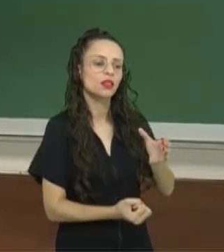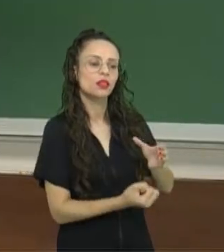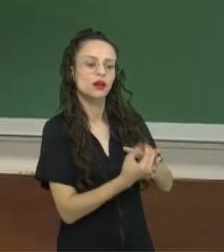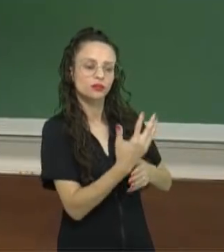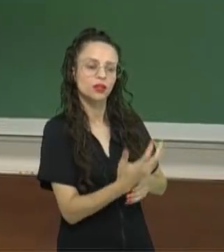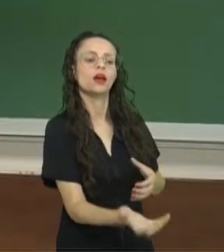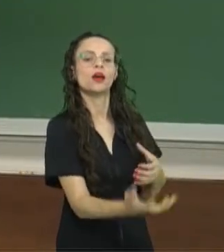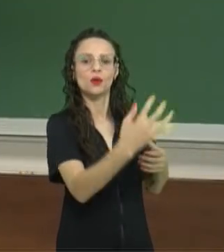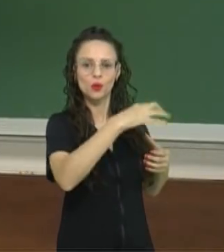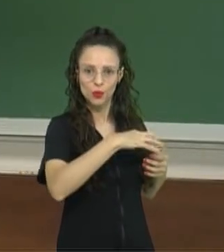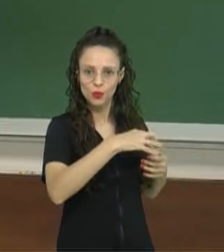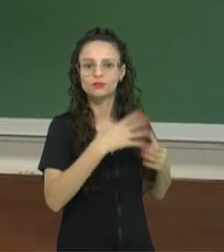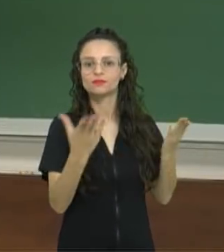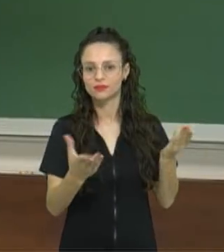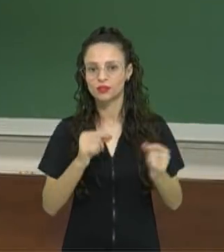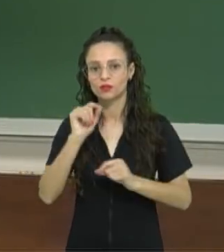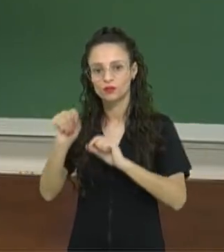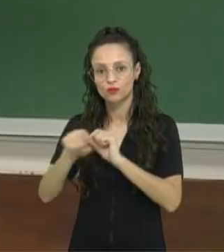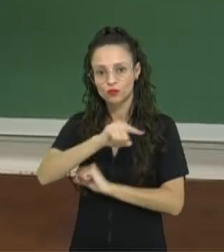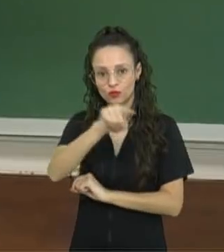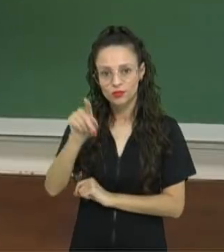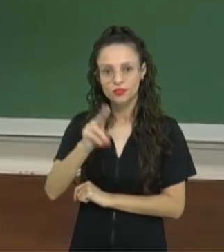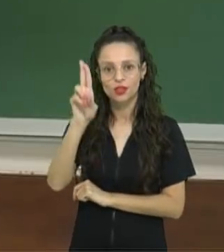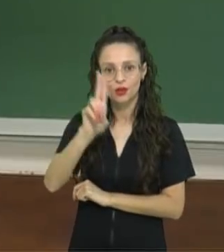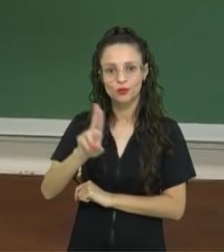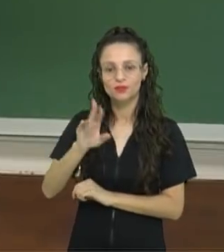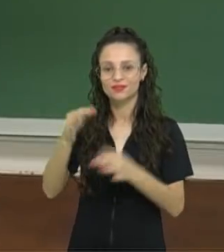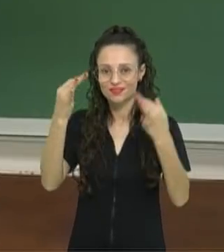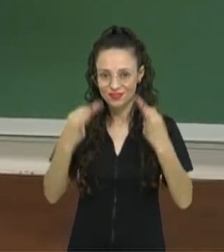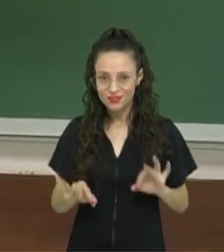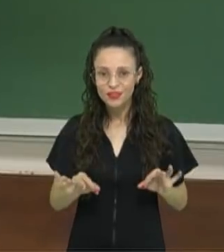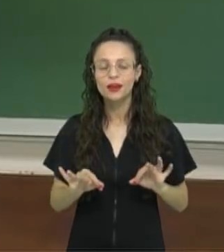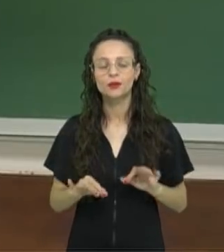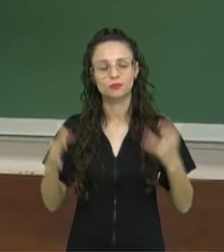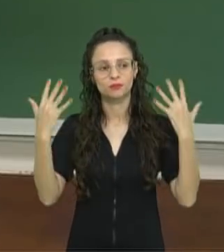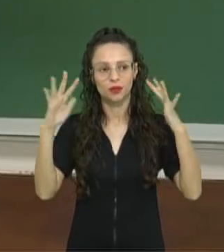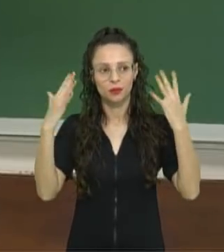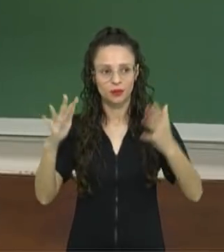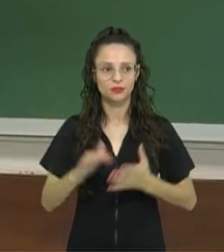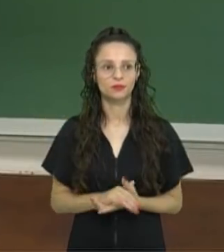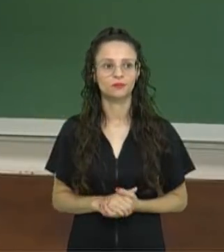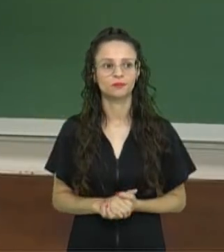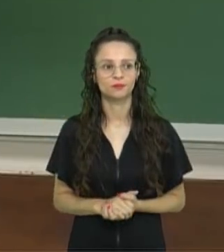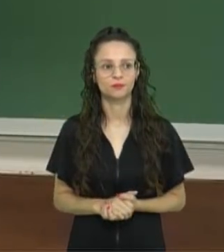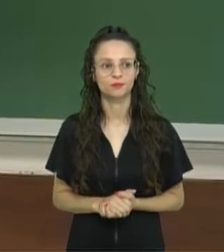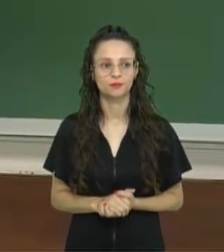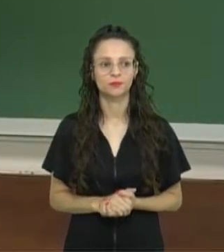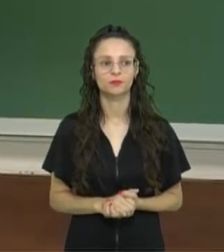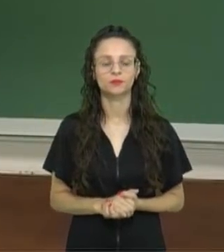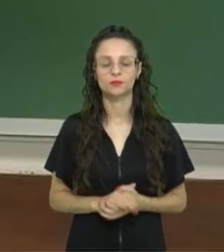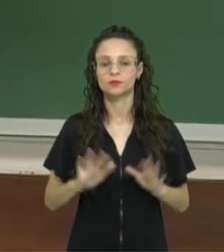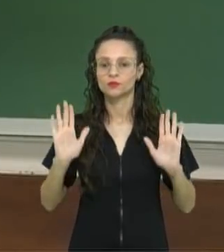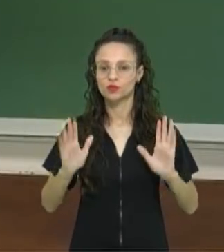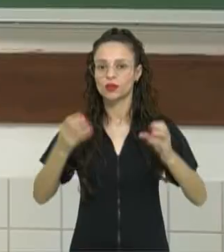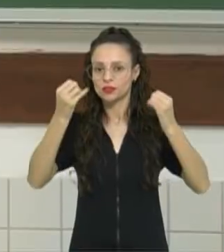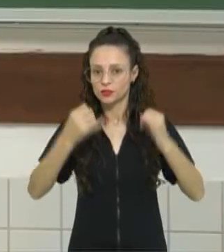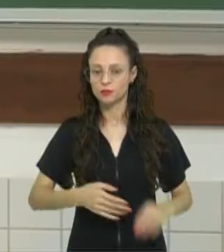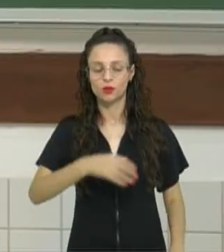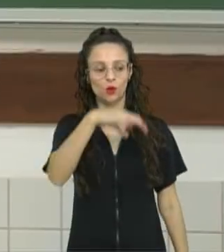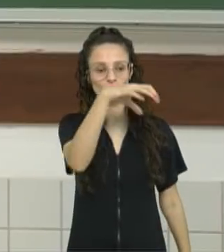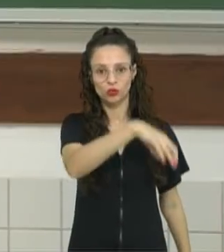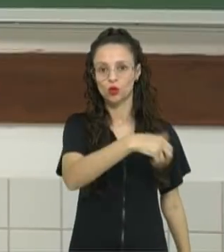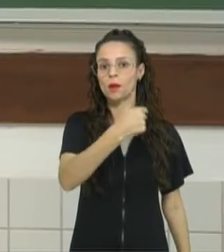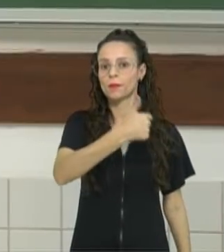poder fazer uso. Então, para você que acertou a atividade, parabéns! Aí nós falamos, né, das atividades do